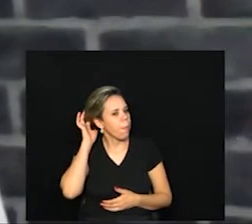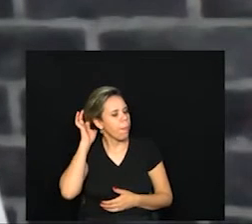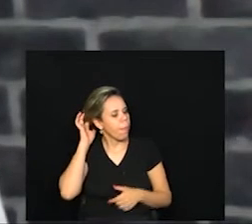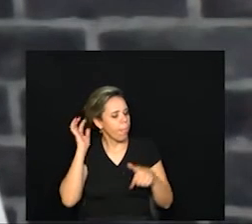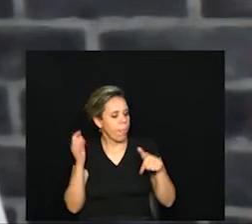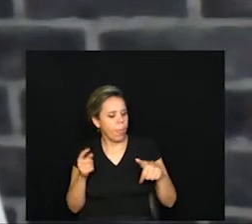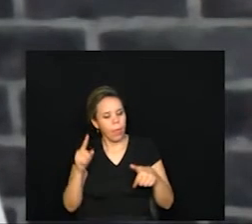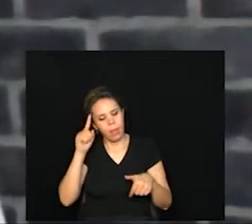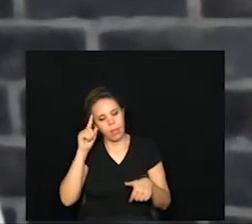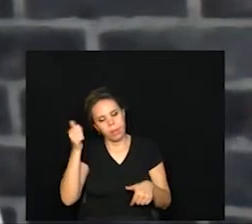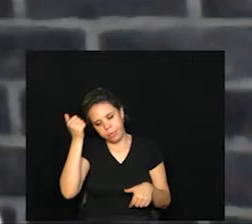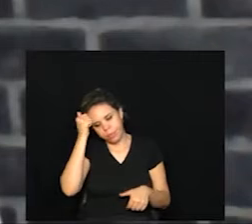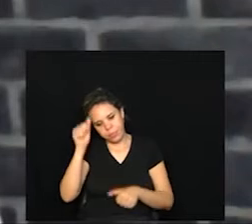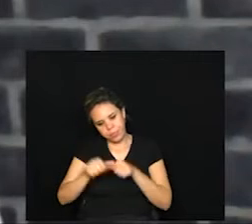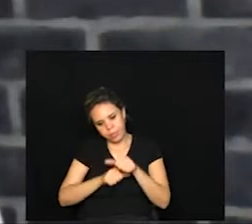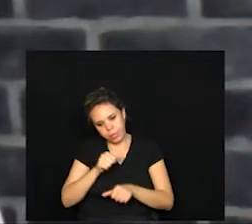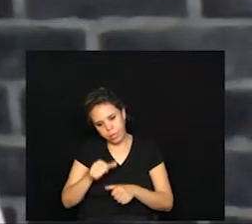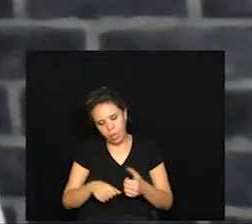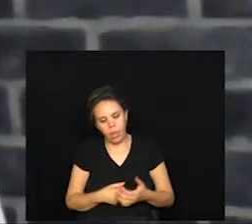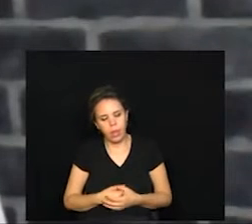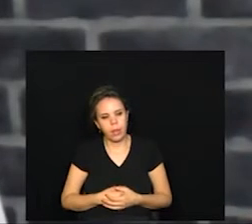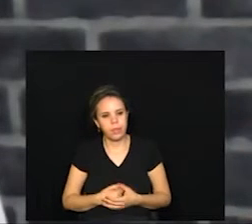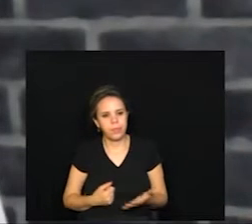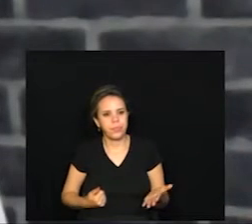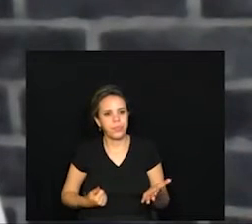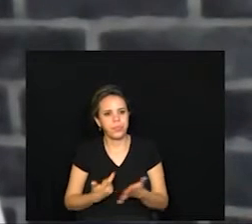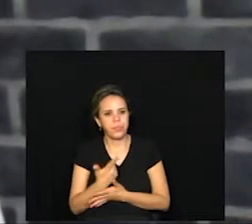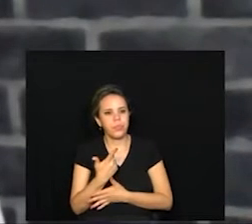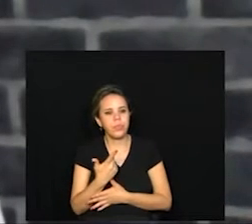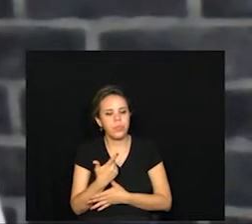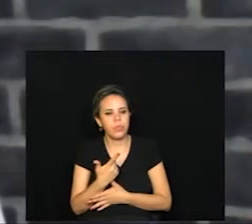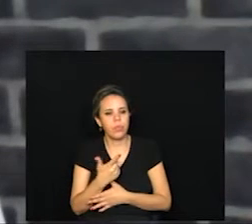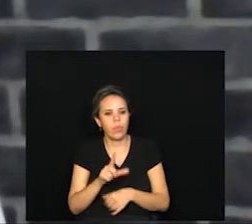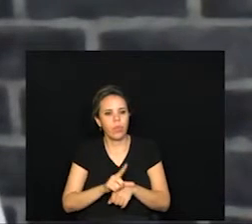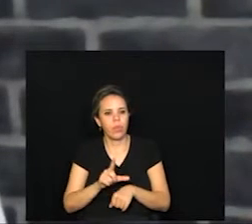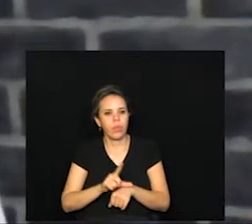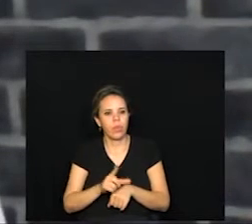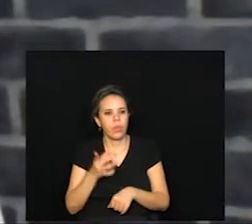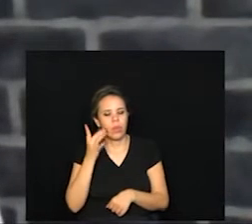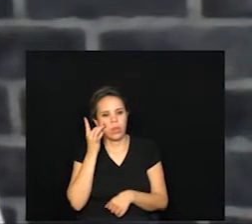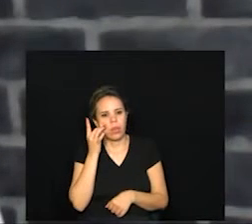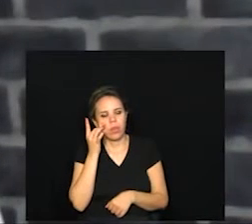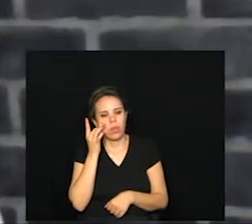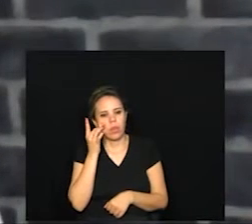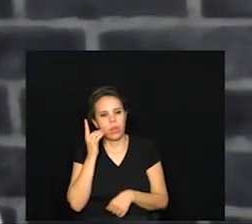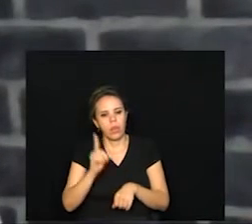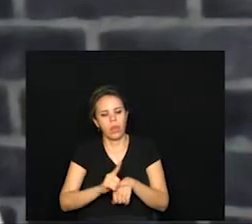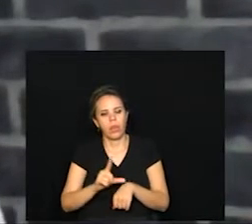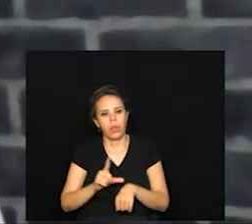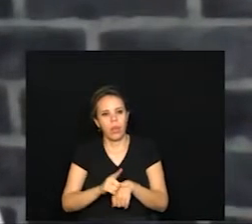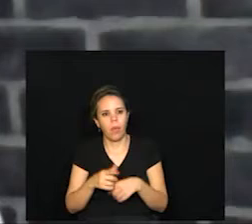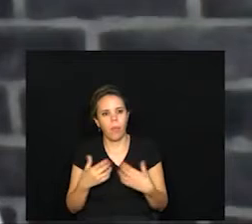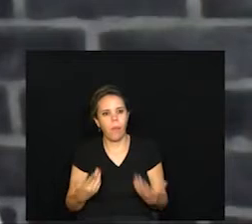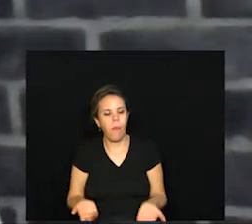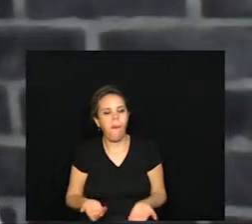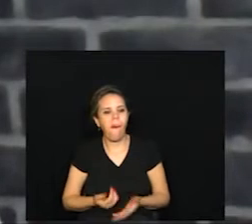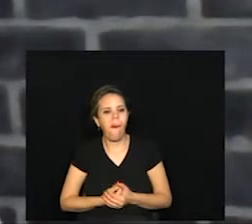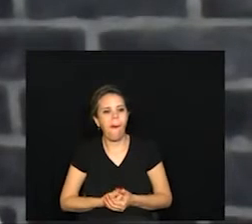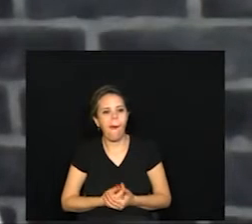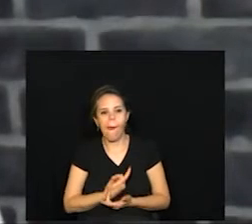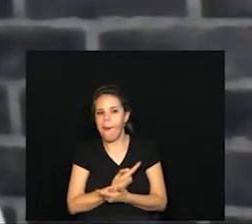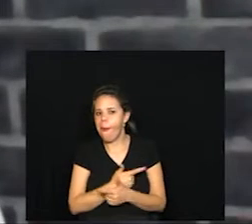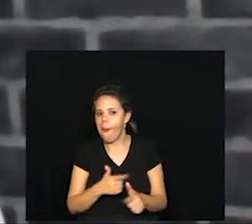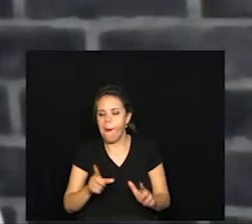7 dias de arrependimento. Quando ele compra no estabelecimento presencial, nas lojas físicas, ele não